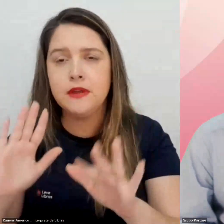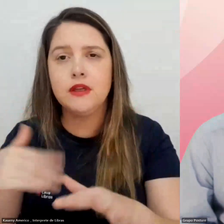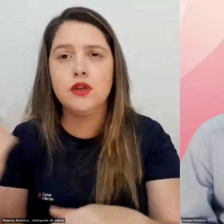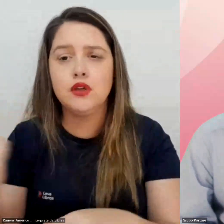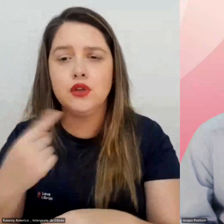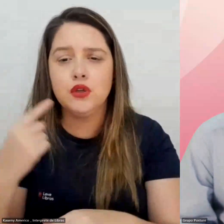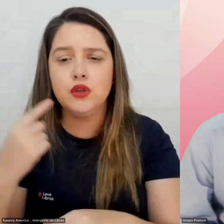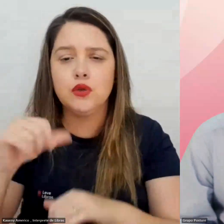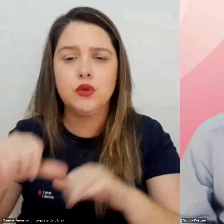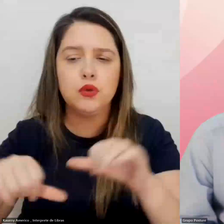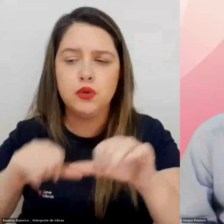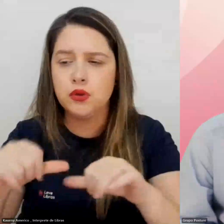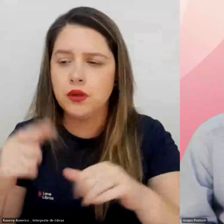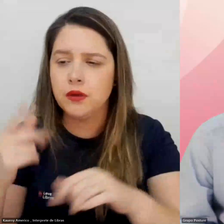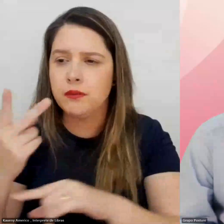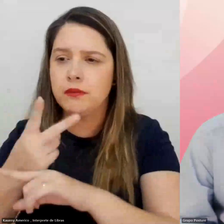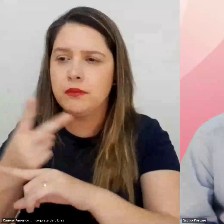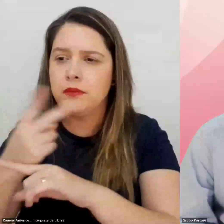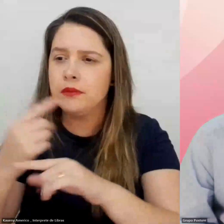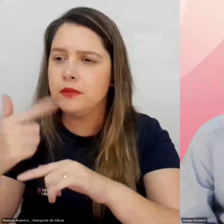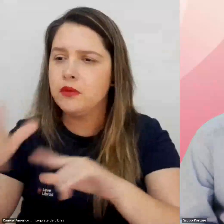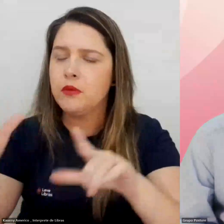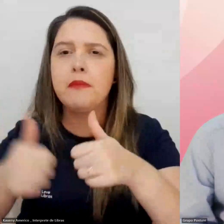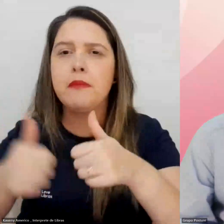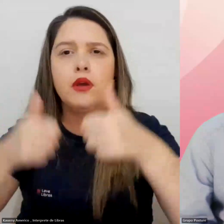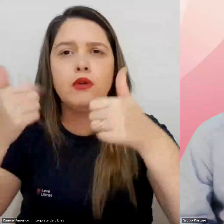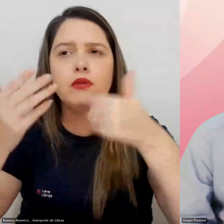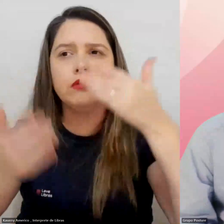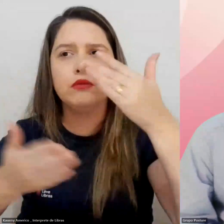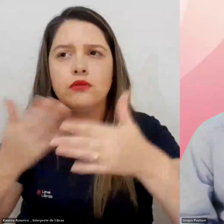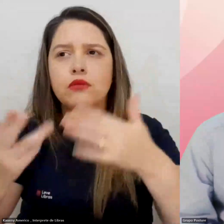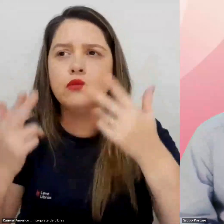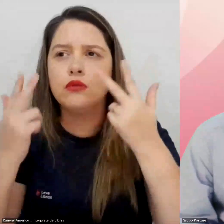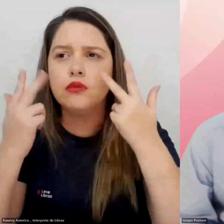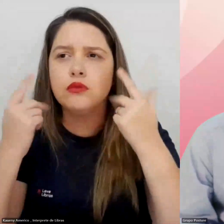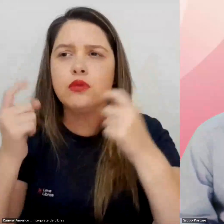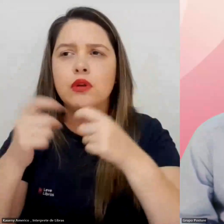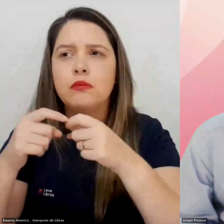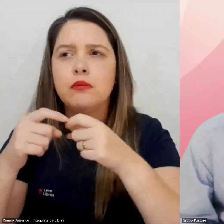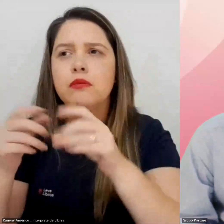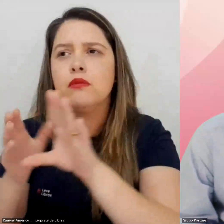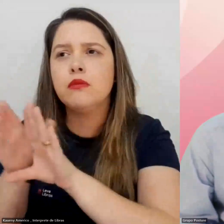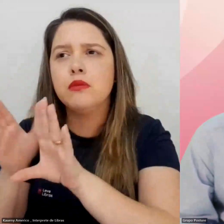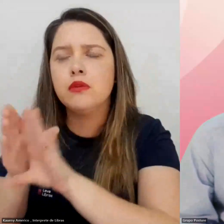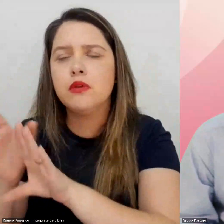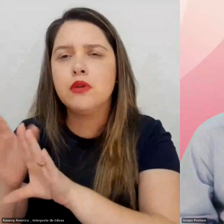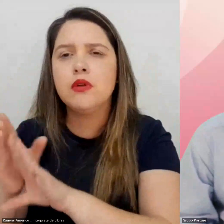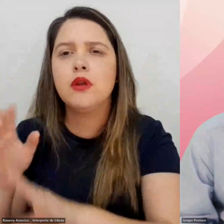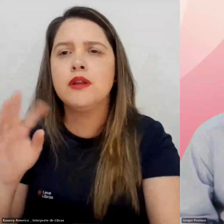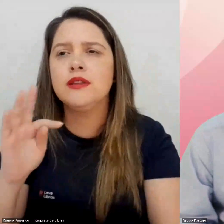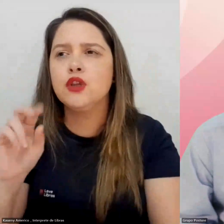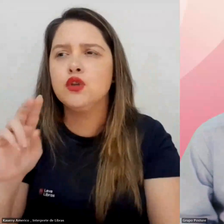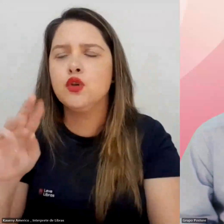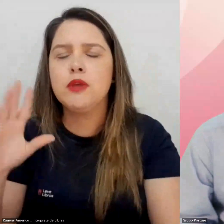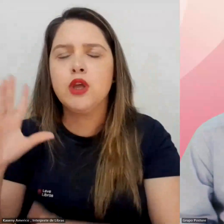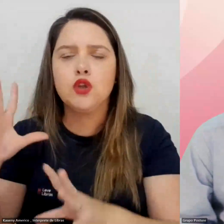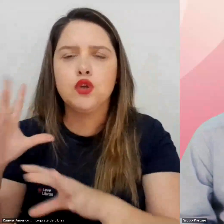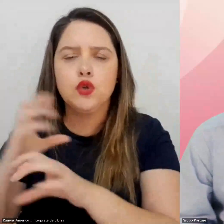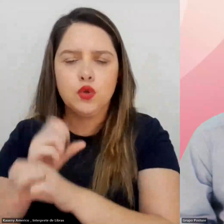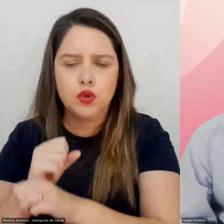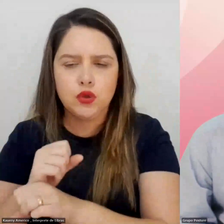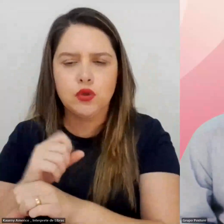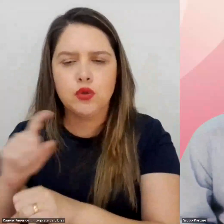para procurar melhor tratamento. O novo médico aconselhou a ela fazer uma esterectomia total. Retiraram ovário, útero,